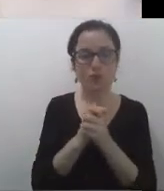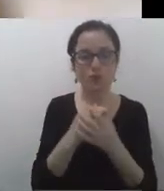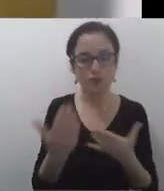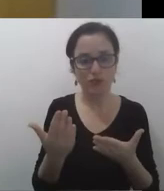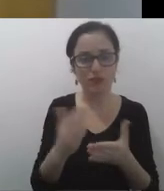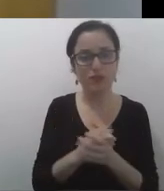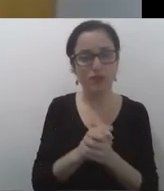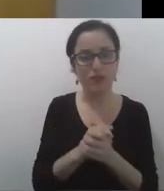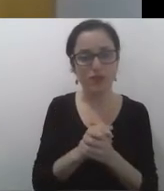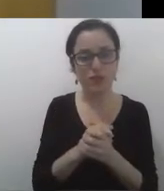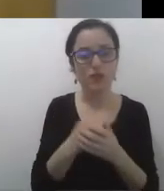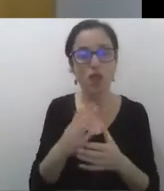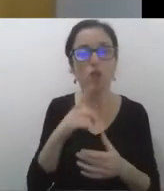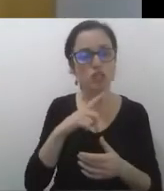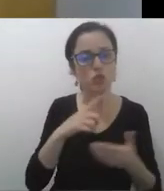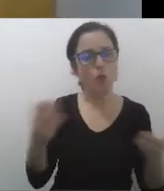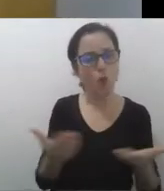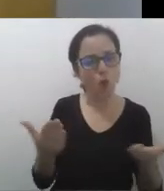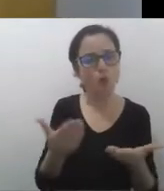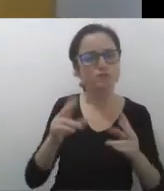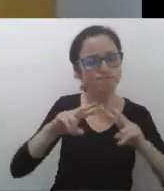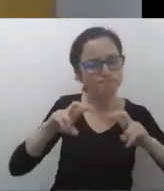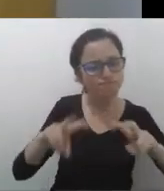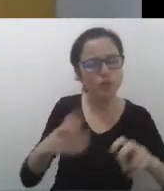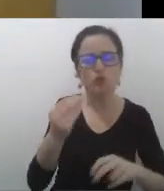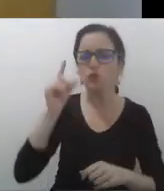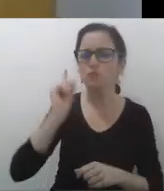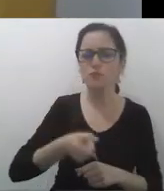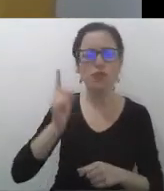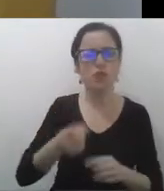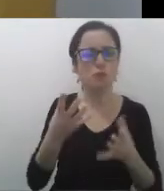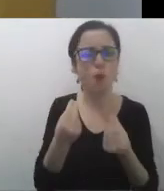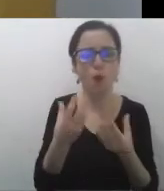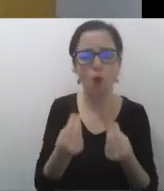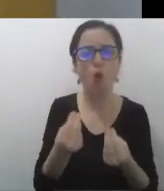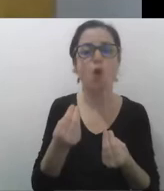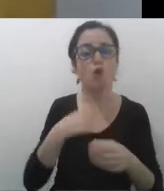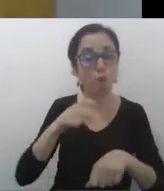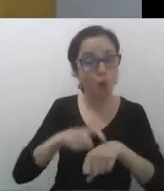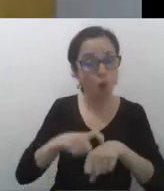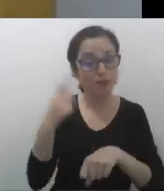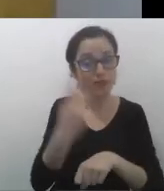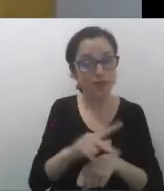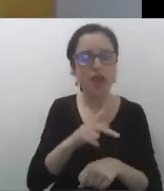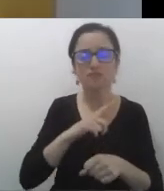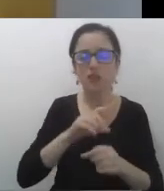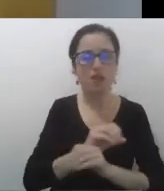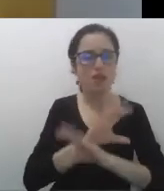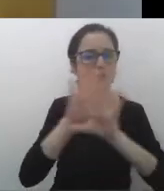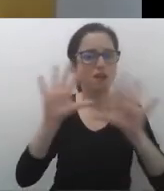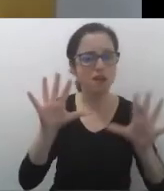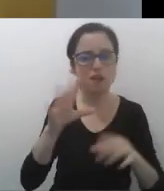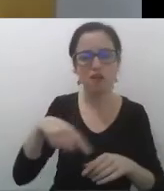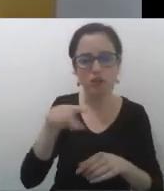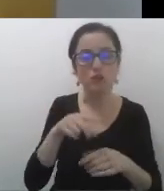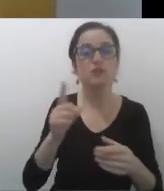essa clareza muito grande que hoje a gente pode questionar de mil e uma maneiras, mas naquele momento isso era muito